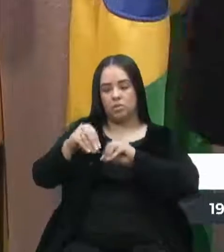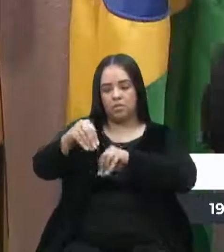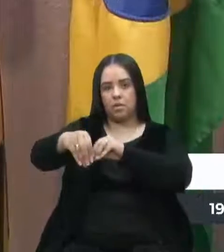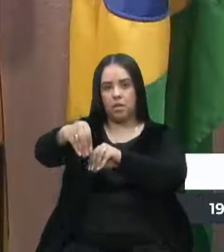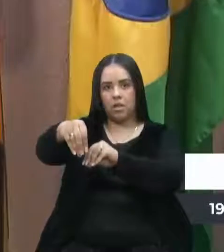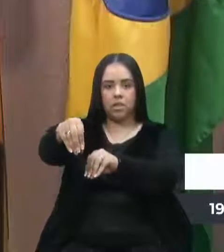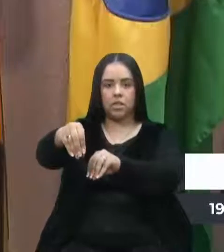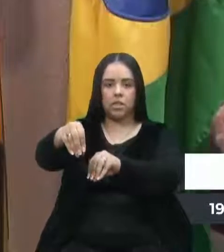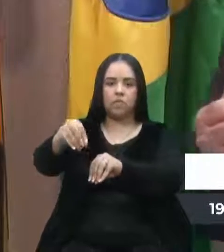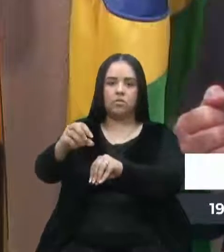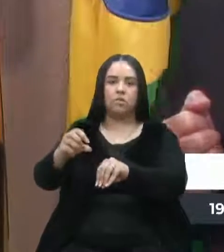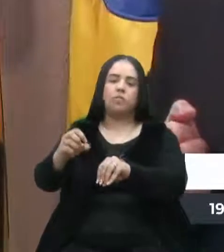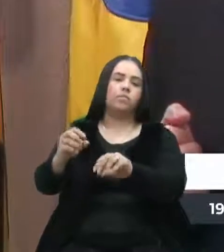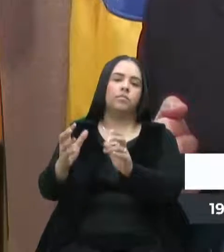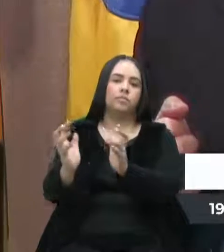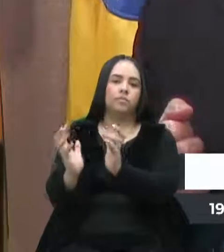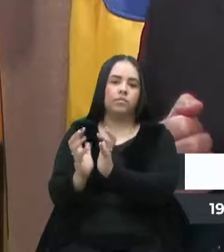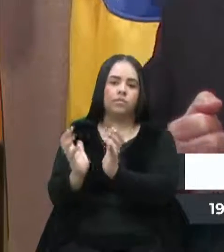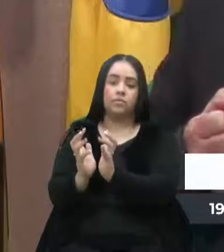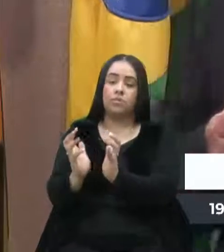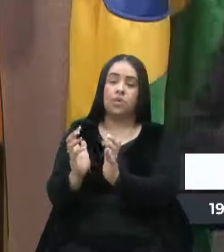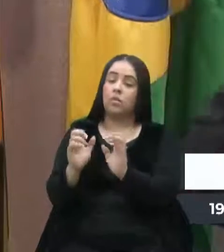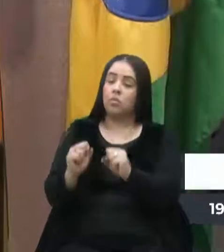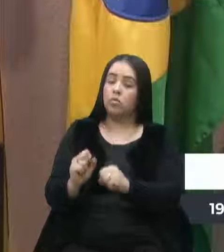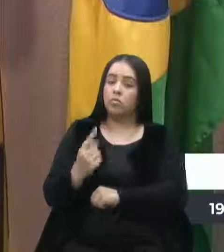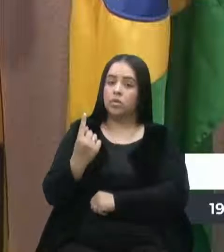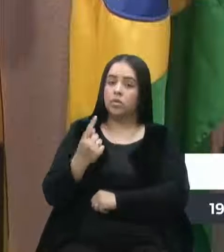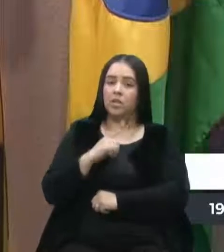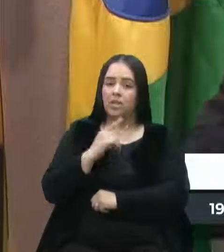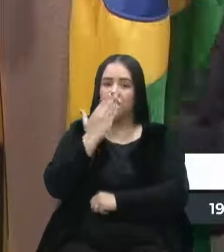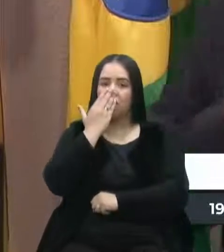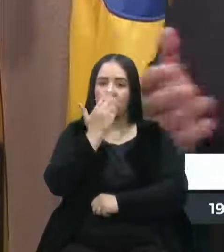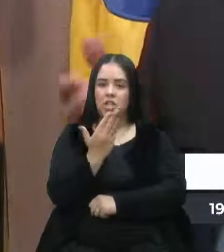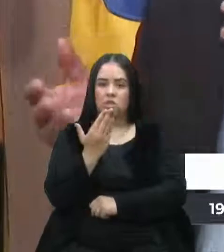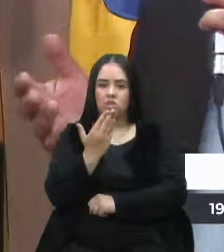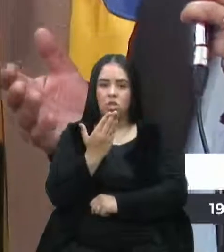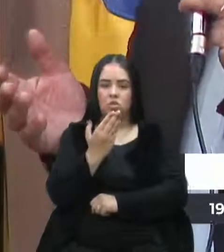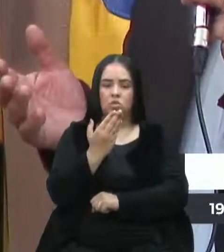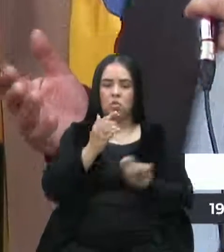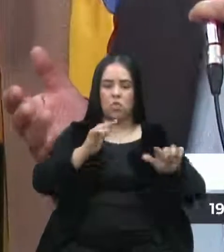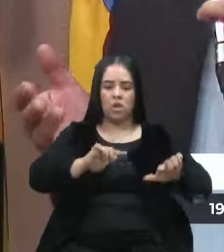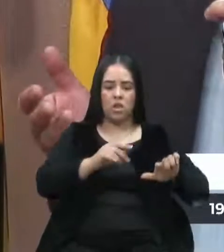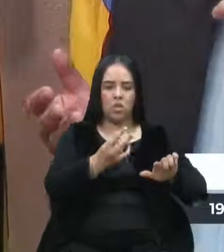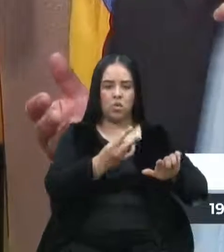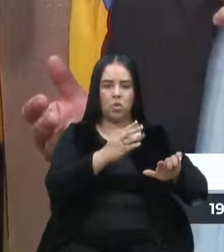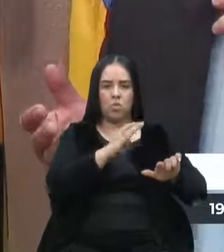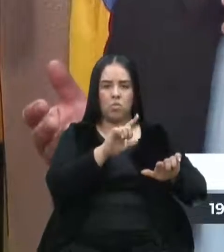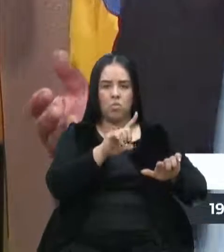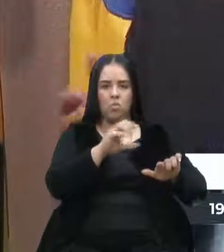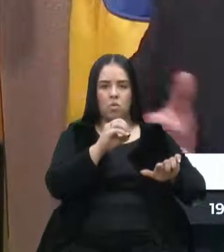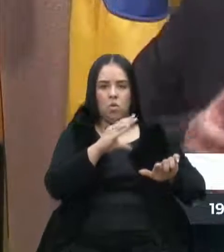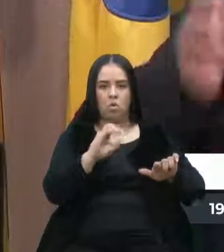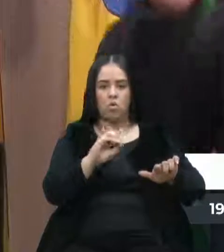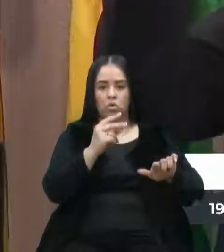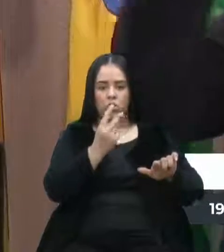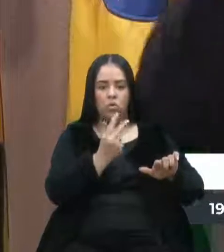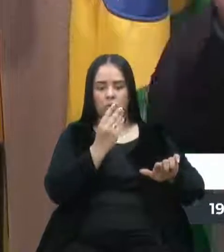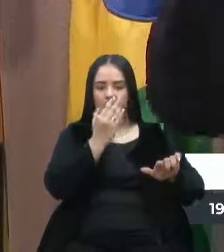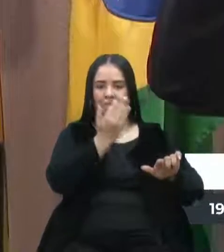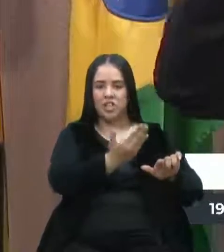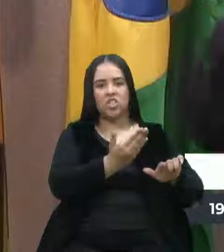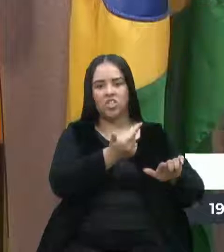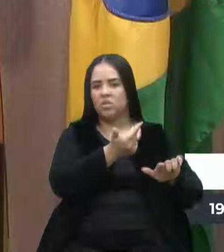inclusive em frente o bloco 2 e que nesse bloco 2 não não pega nem o operadora DDD celular eles estão é